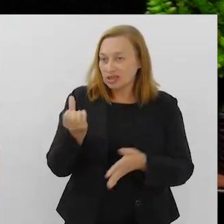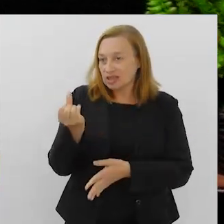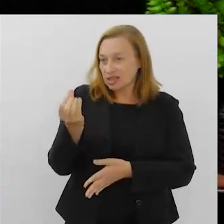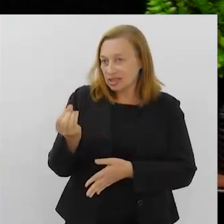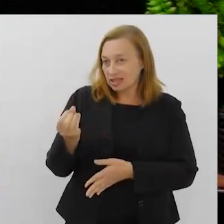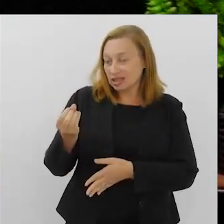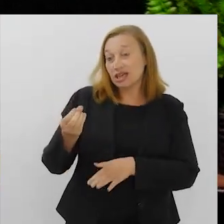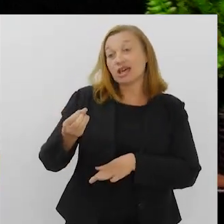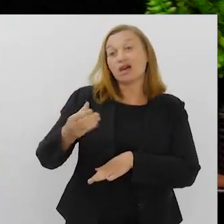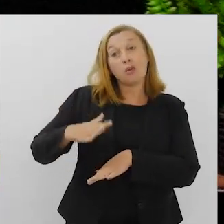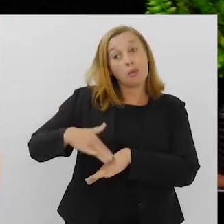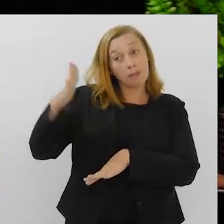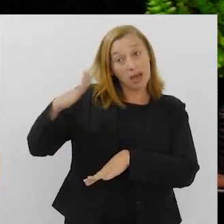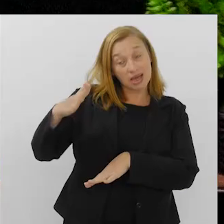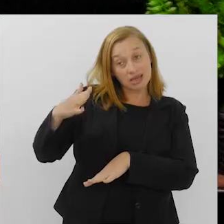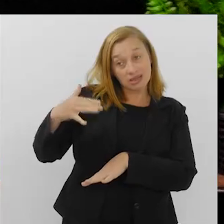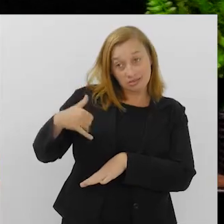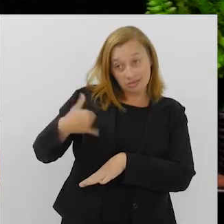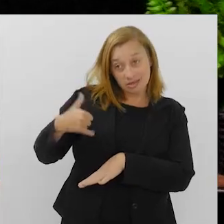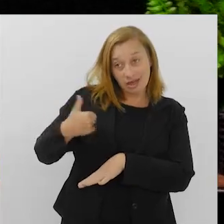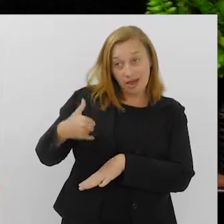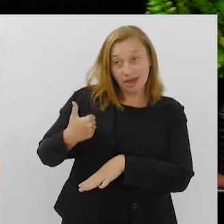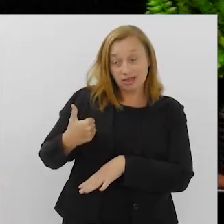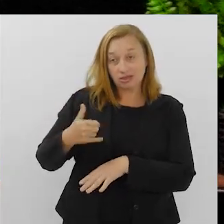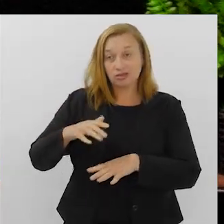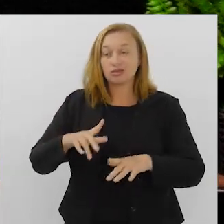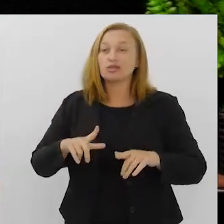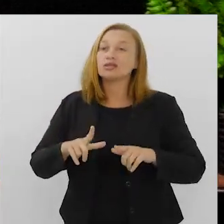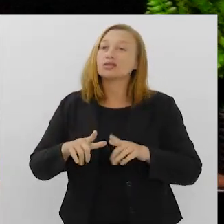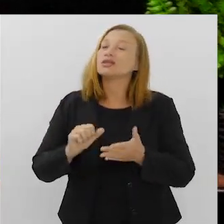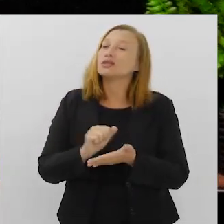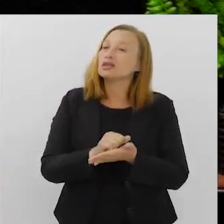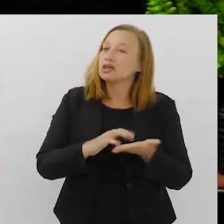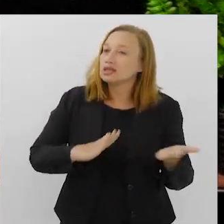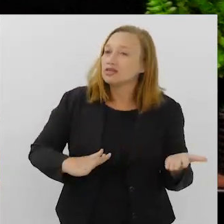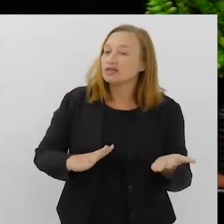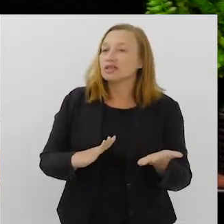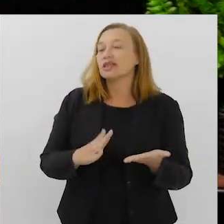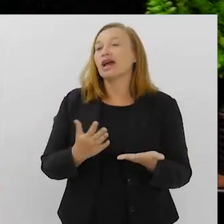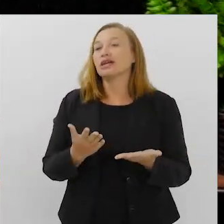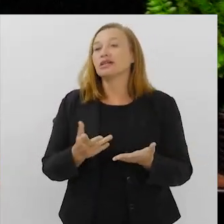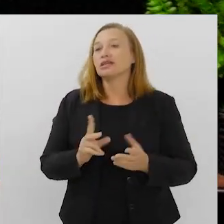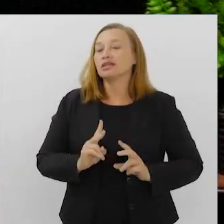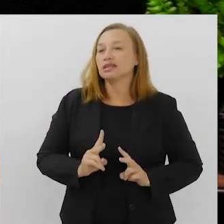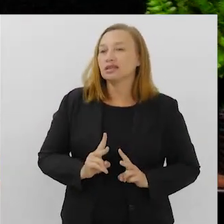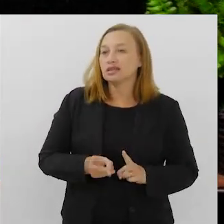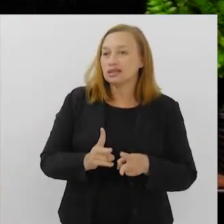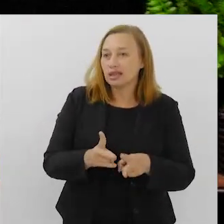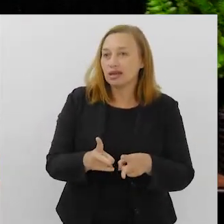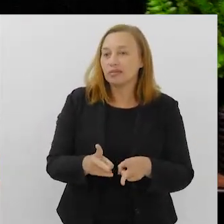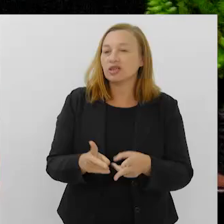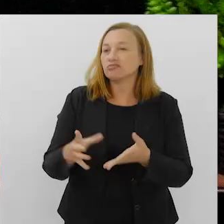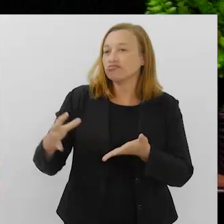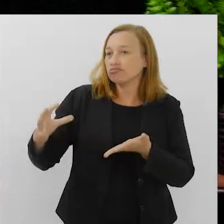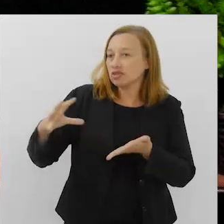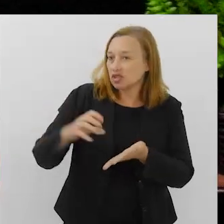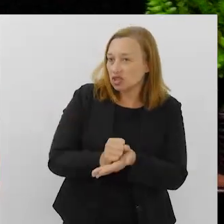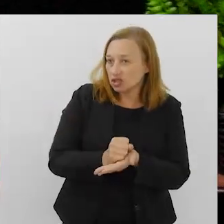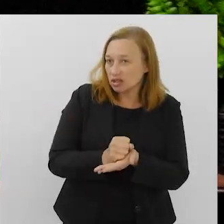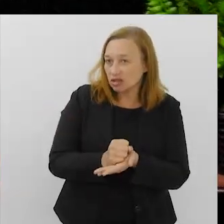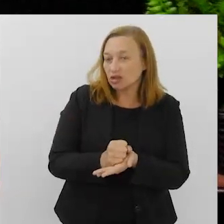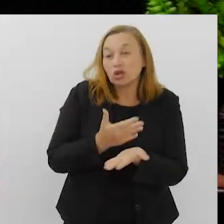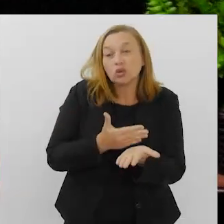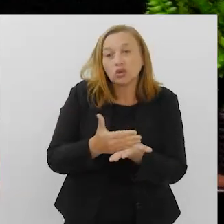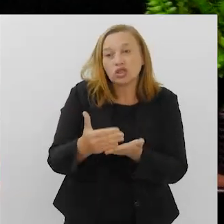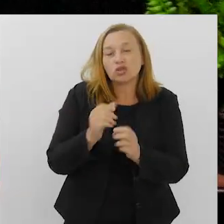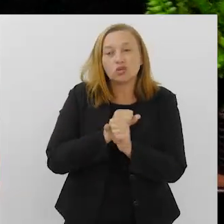a partir de 60 anos. Nossas ações elas são sistemáticas, então geralmente a gente realiza uma inscrição no